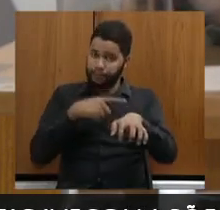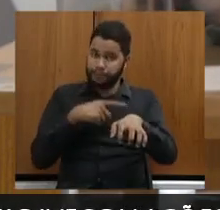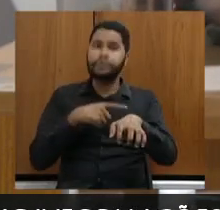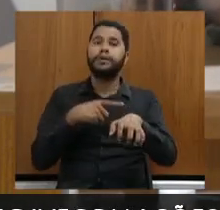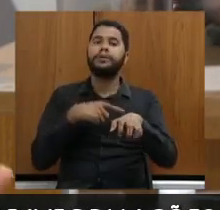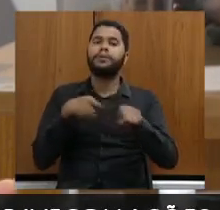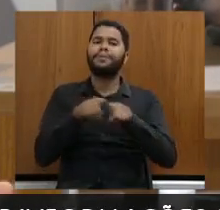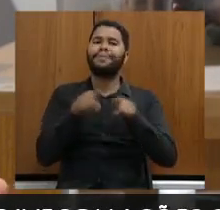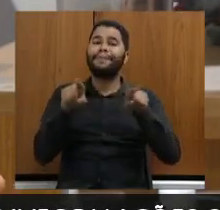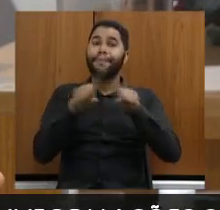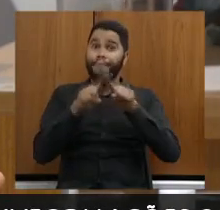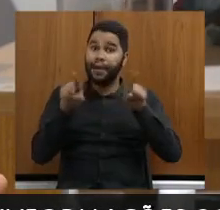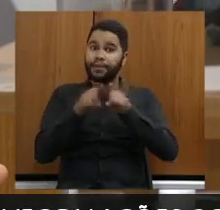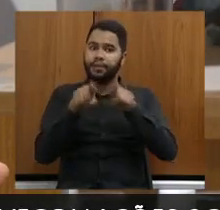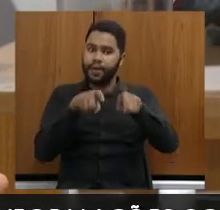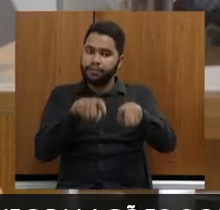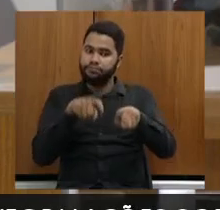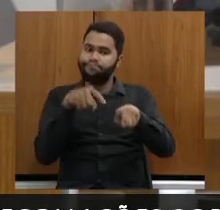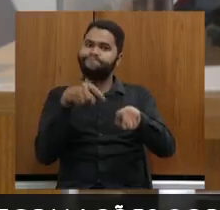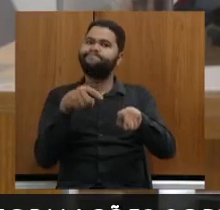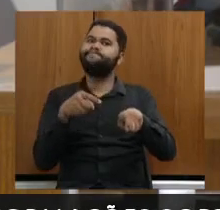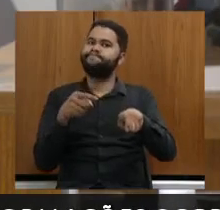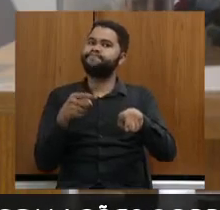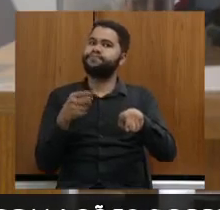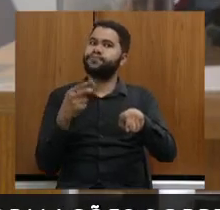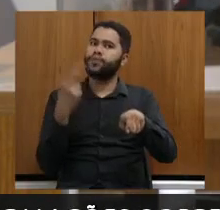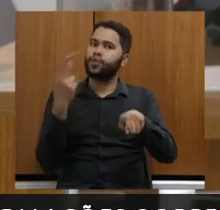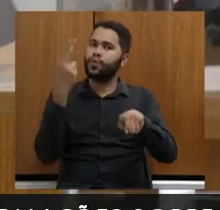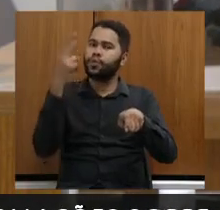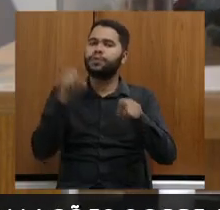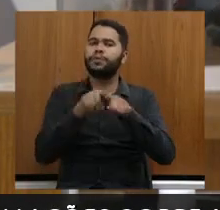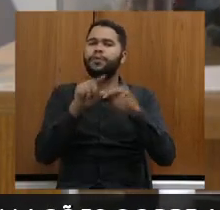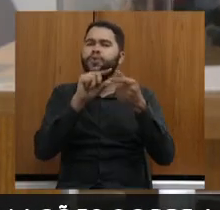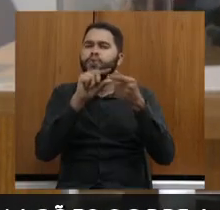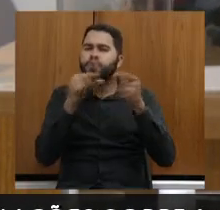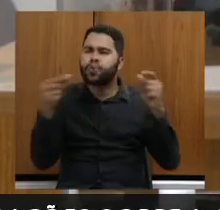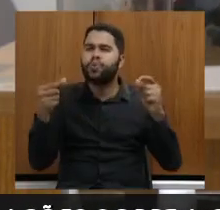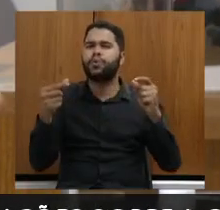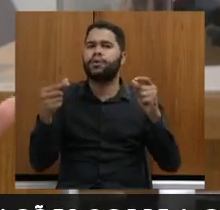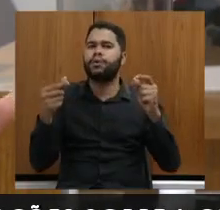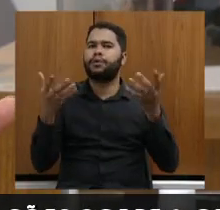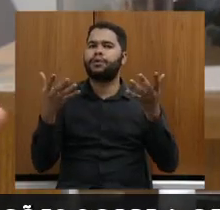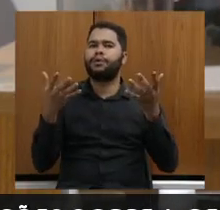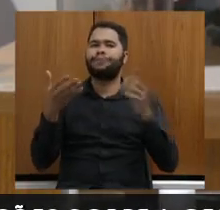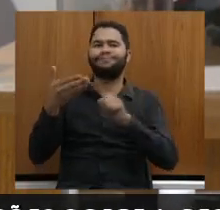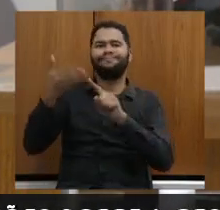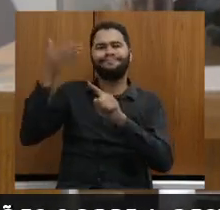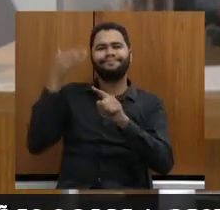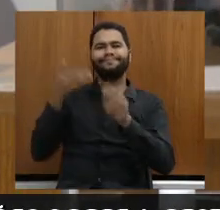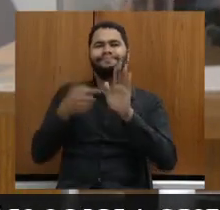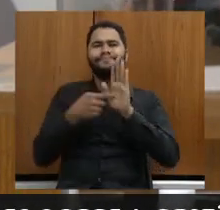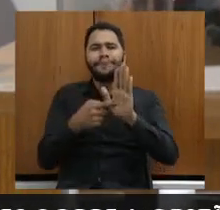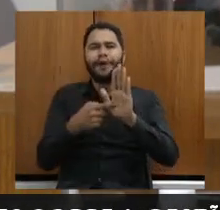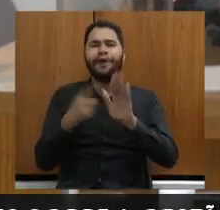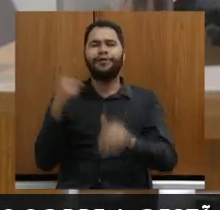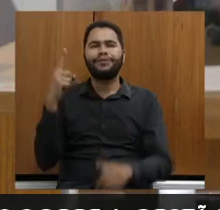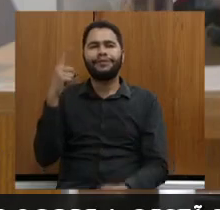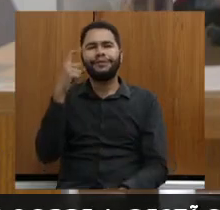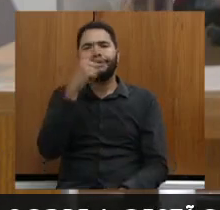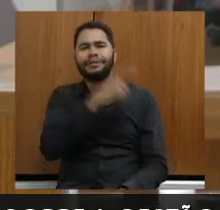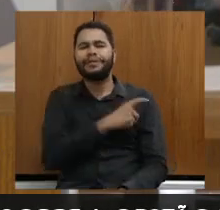a nossa agricultura é muito rica enquanto que as suas estruturas e as falas anteriores mostraram a